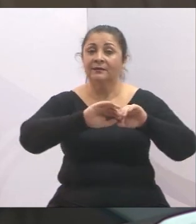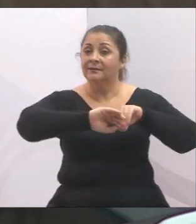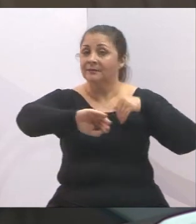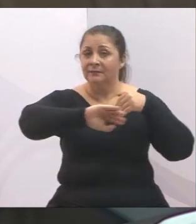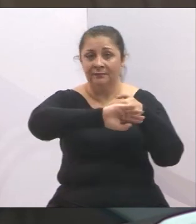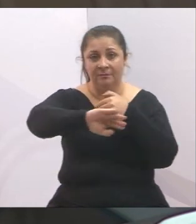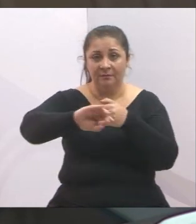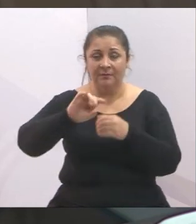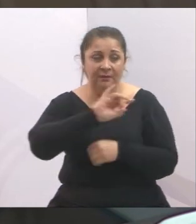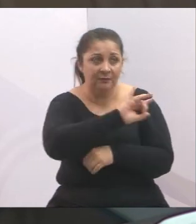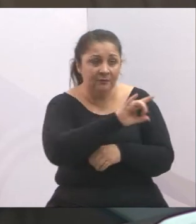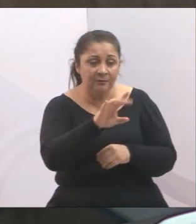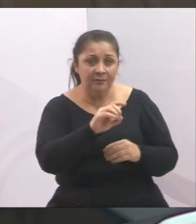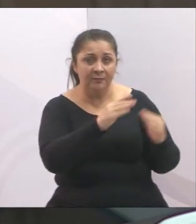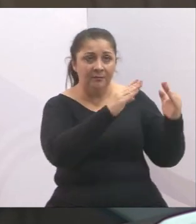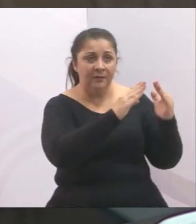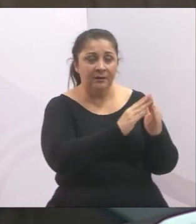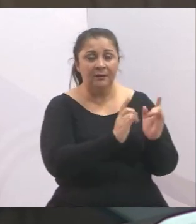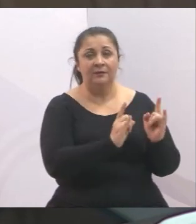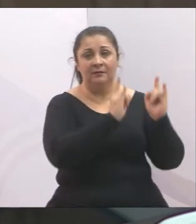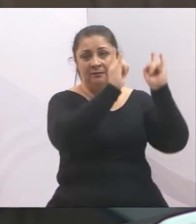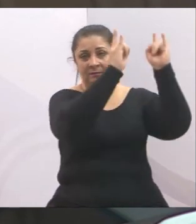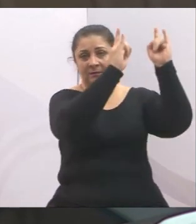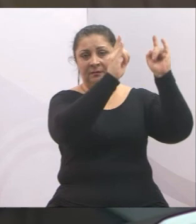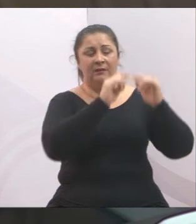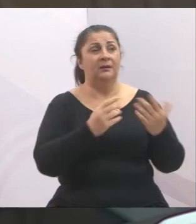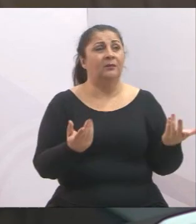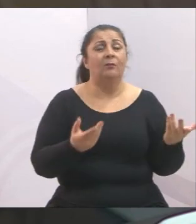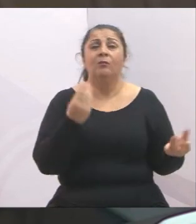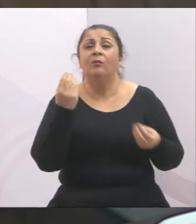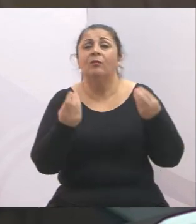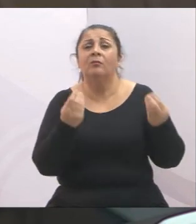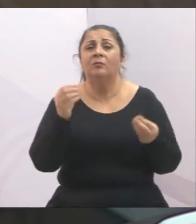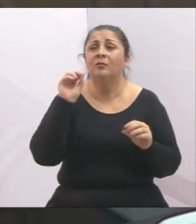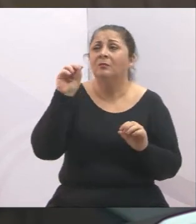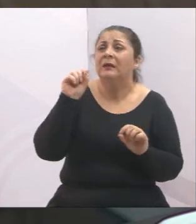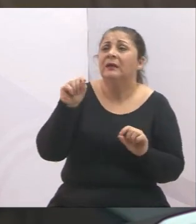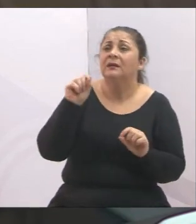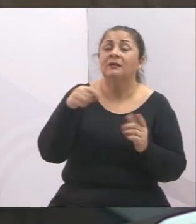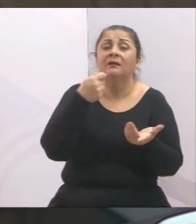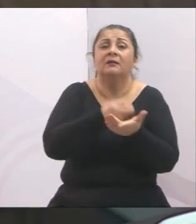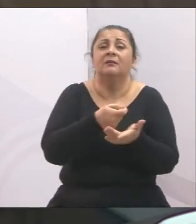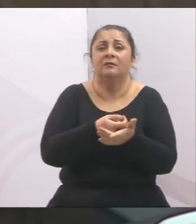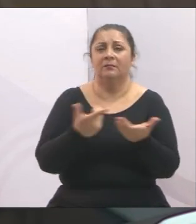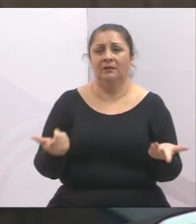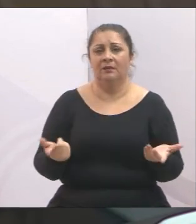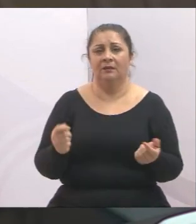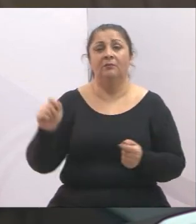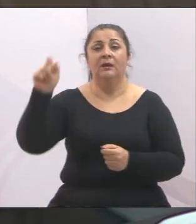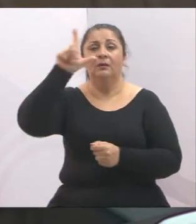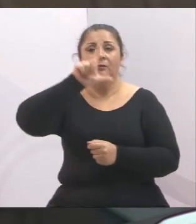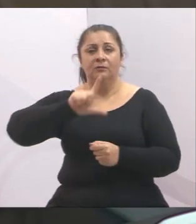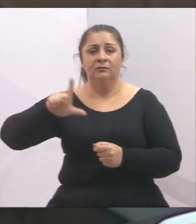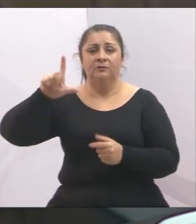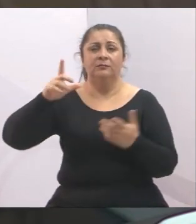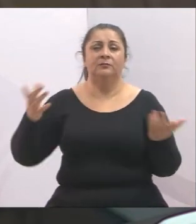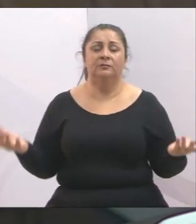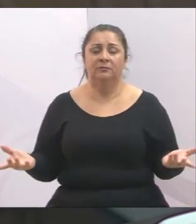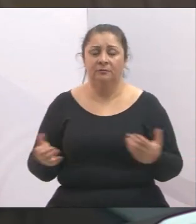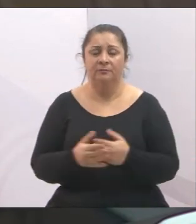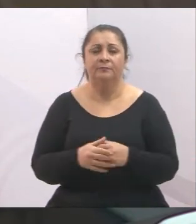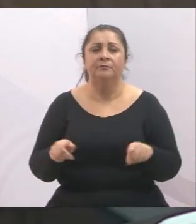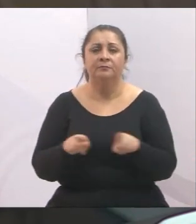Então, daí dificulta muito os moradores saber quem está devendo água, essas coisas. Então, é questão de logística. Então, esse também